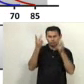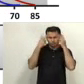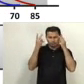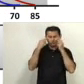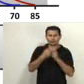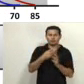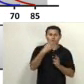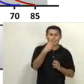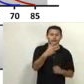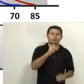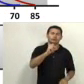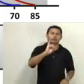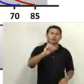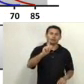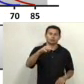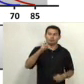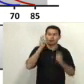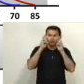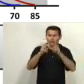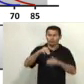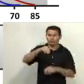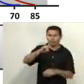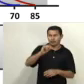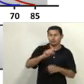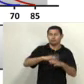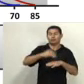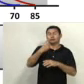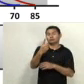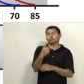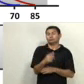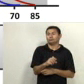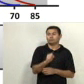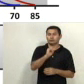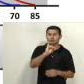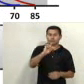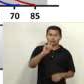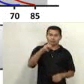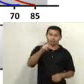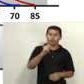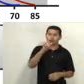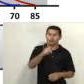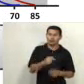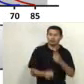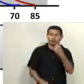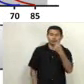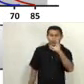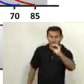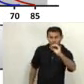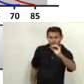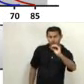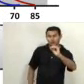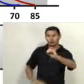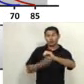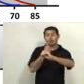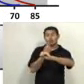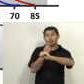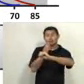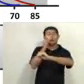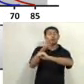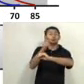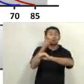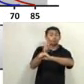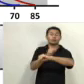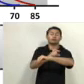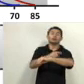menos 3 sigma. Olha só, média mais 1 sigma. O sigma é 10, no caso da figura azul.